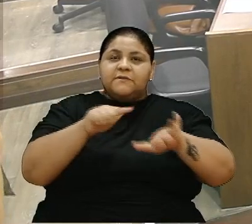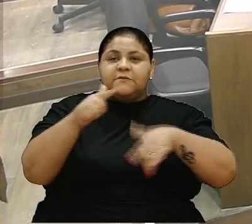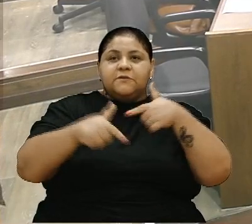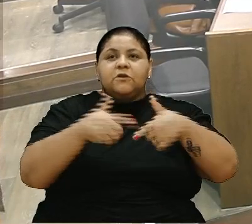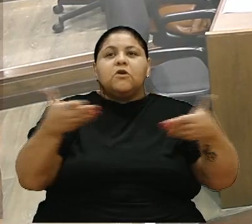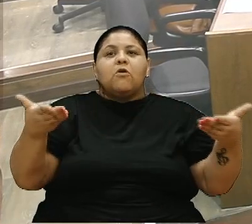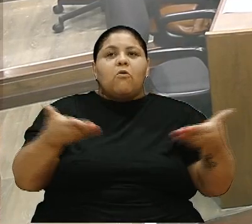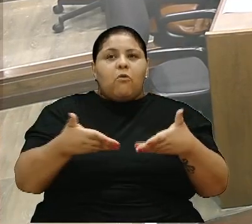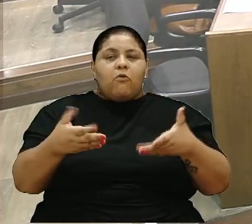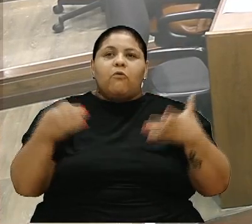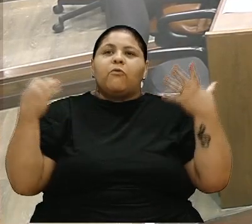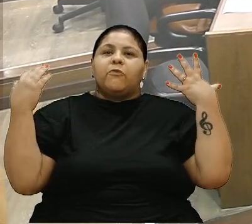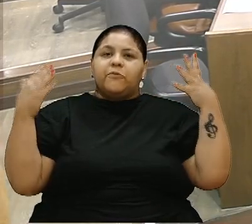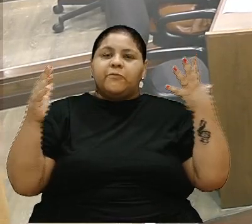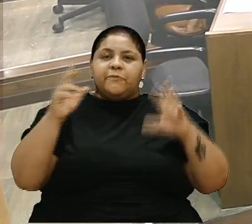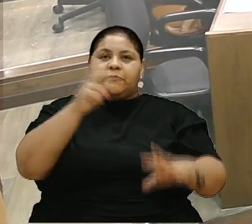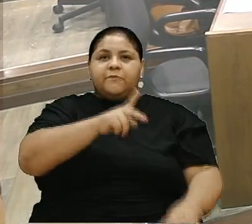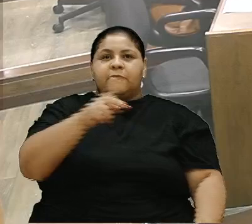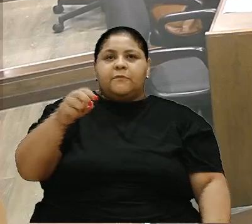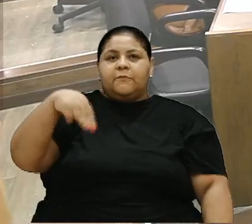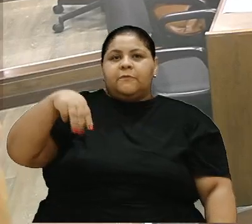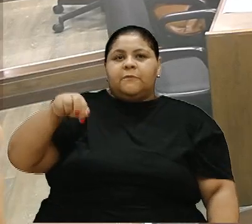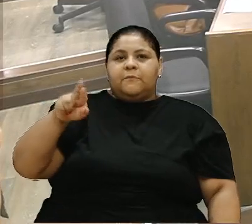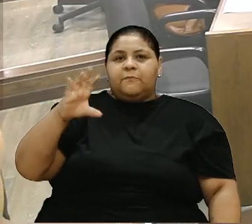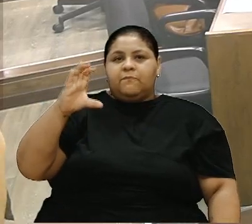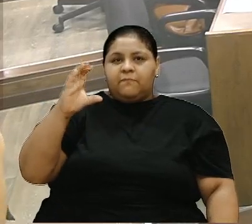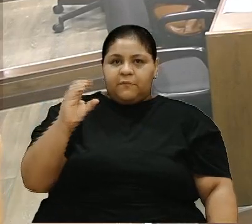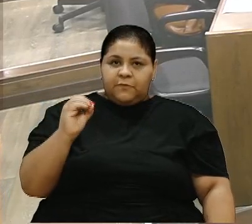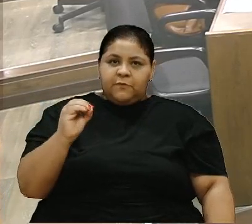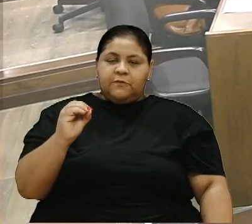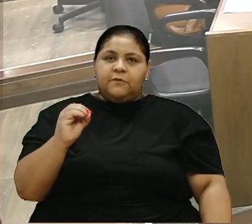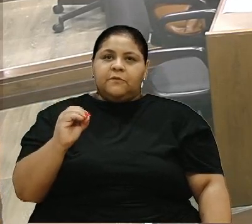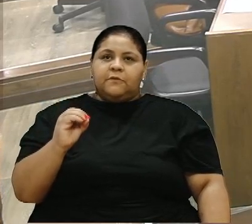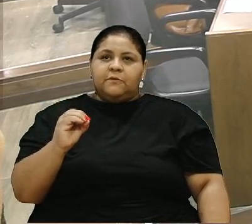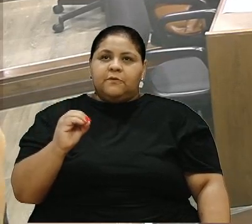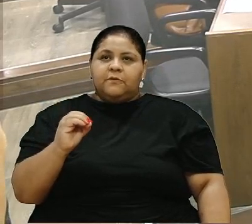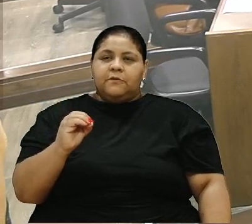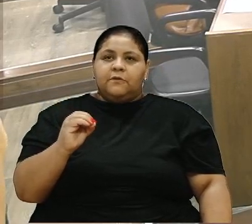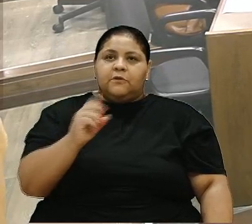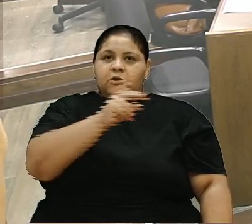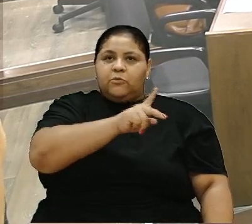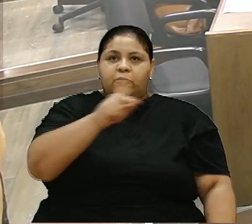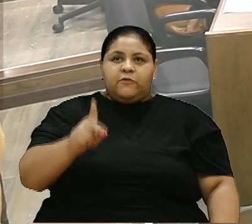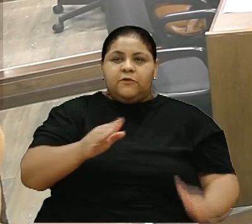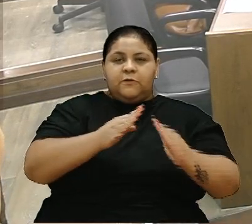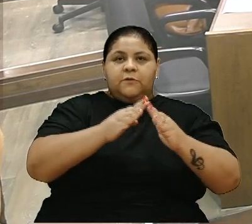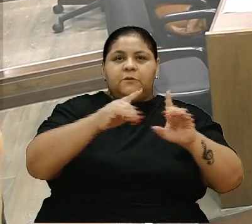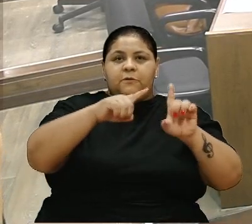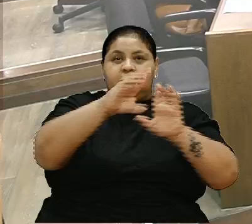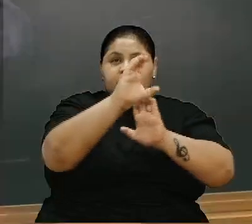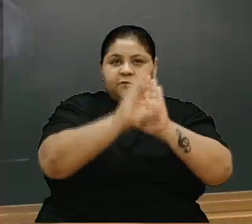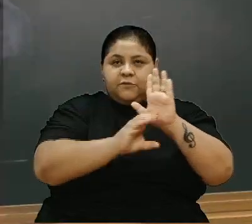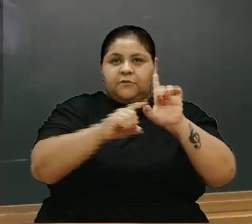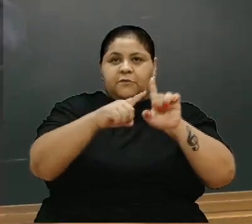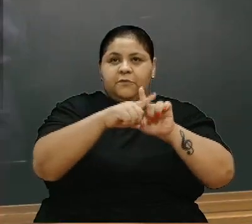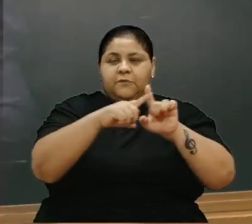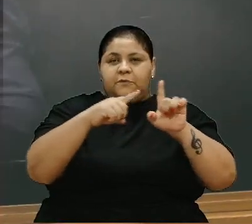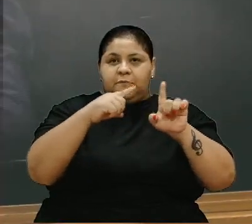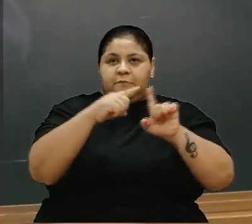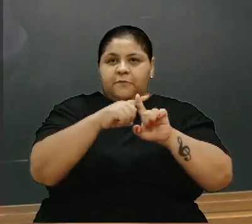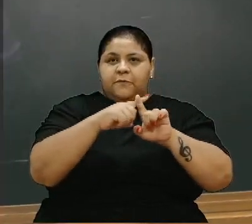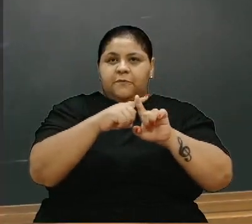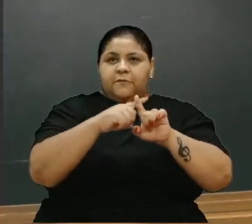um voto de congratulação ao professor Marco Antônio Gonçalves e ao catequista Sandro Luiz Lentz. A gente teve o lançamento da campanha da